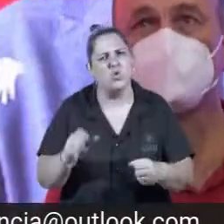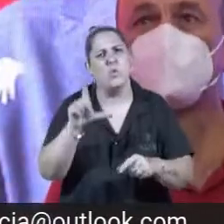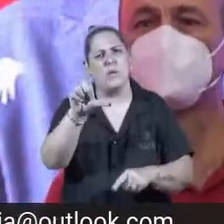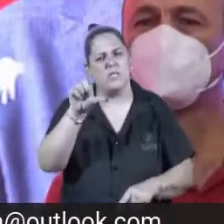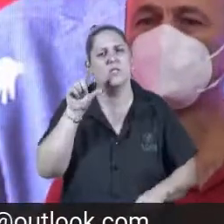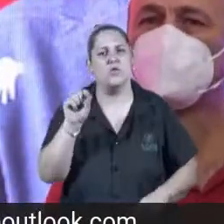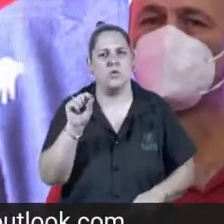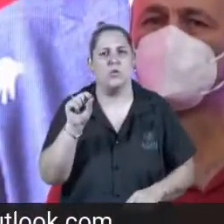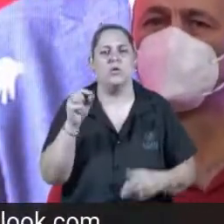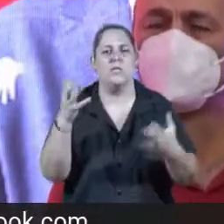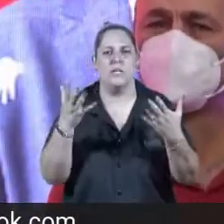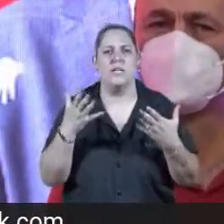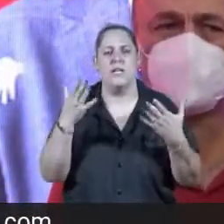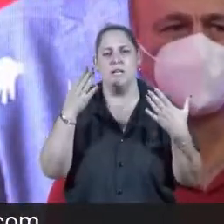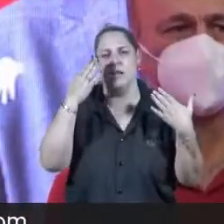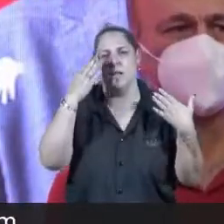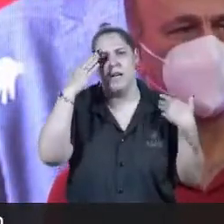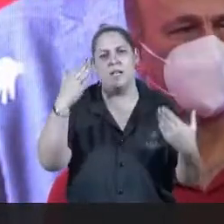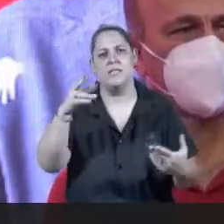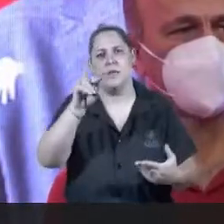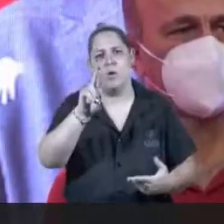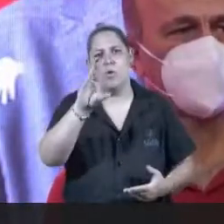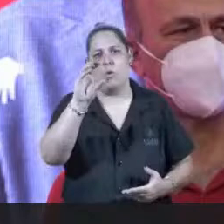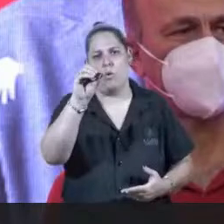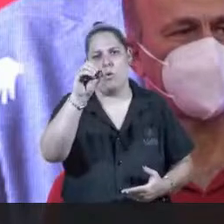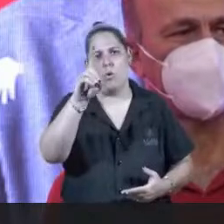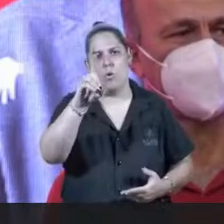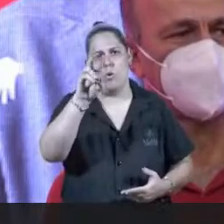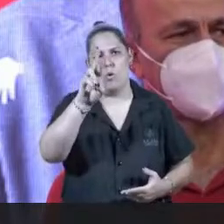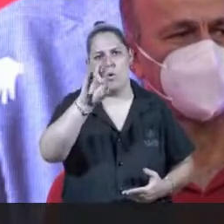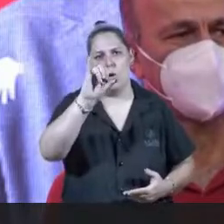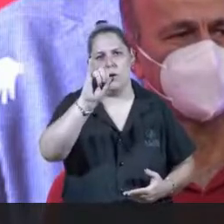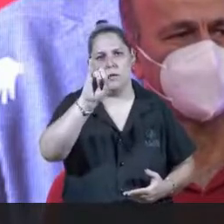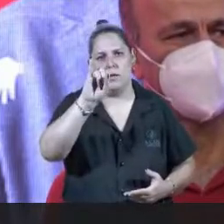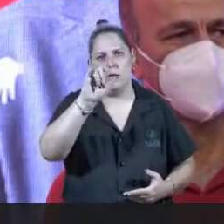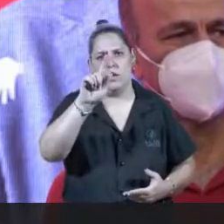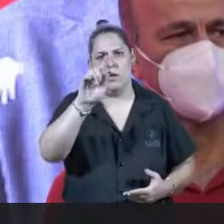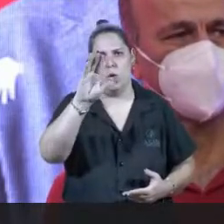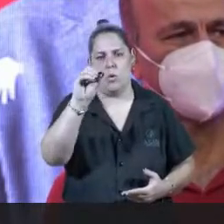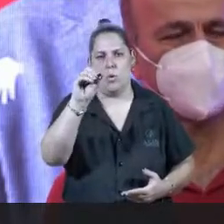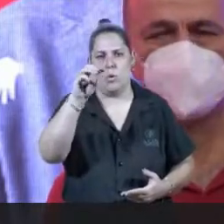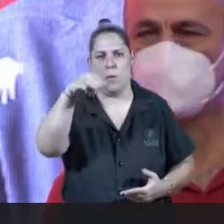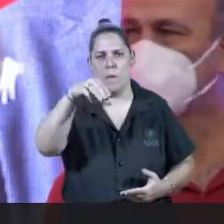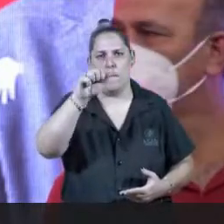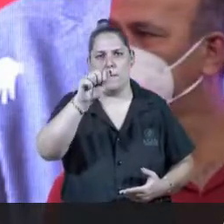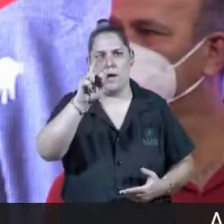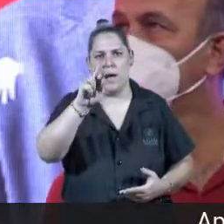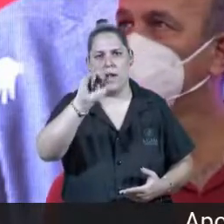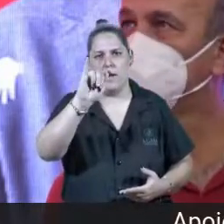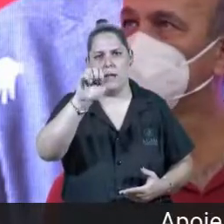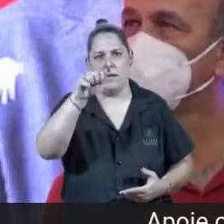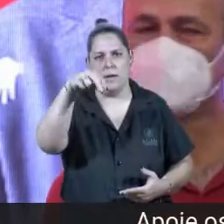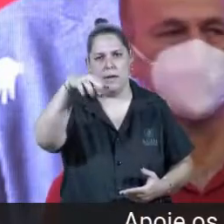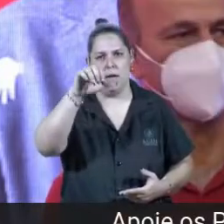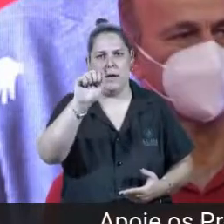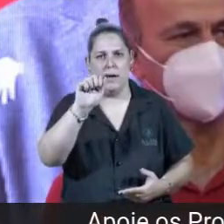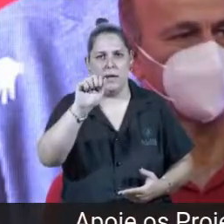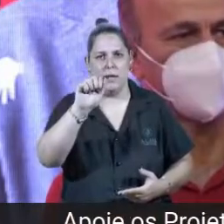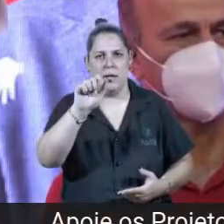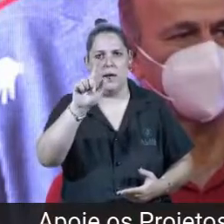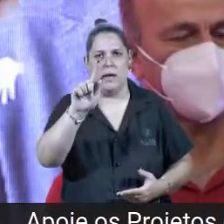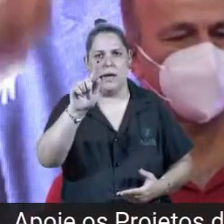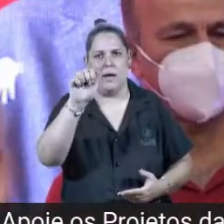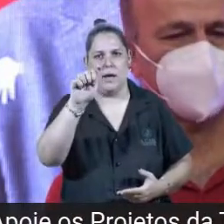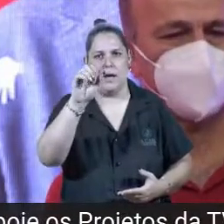Eu queria aqui cumprimentar o Rodrigo, a Mariana e o Gabriel, o Rodrigo, seu companheiro,